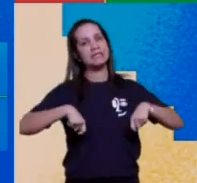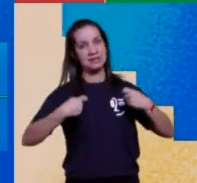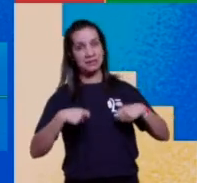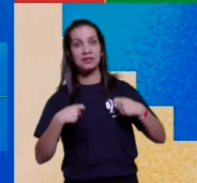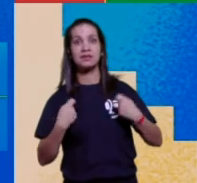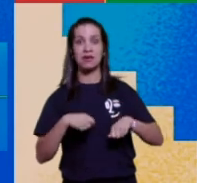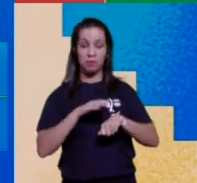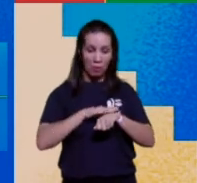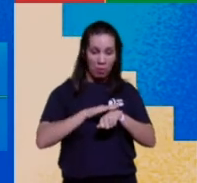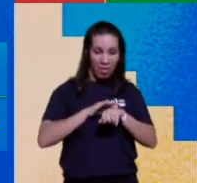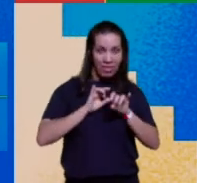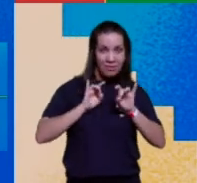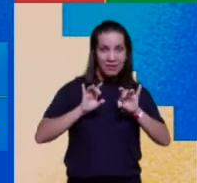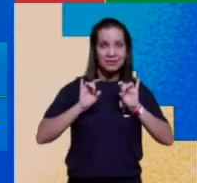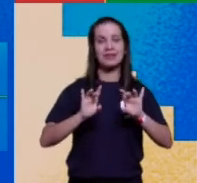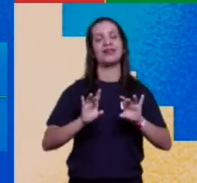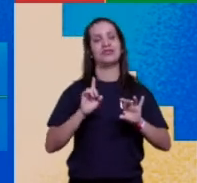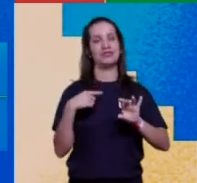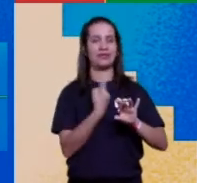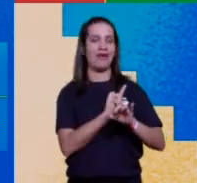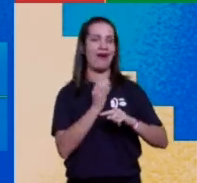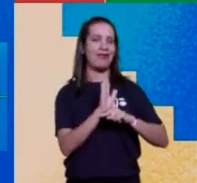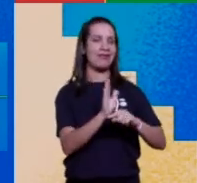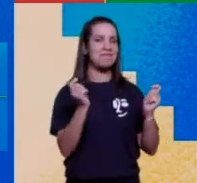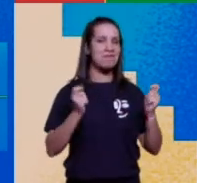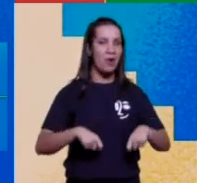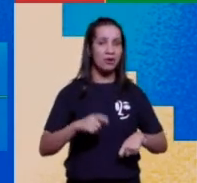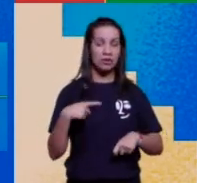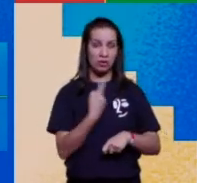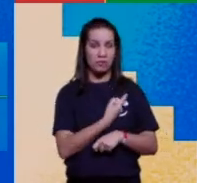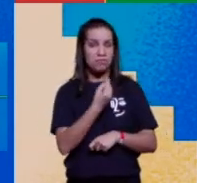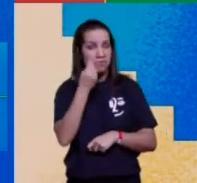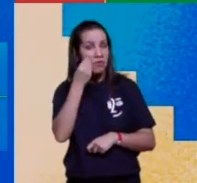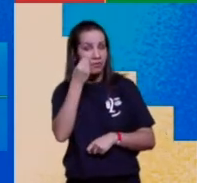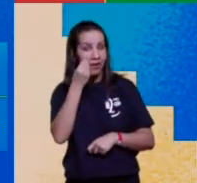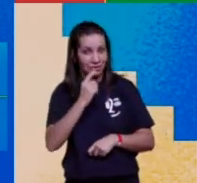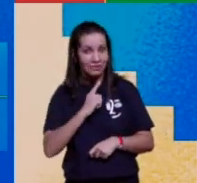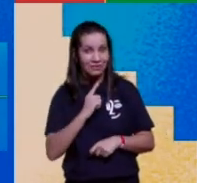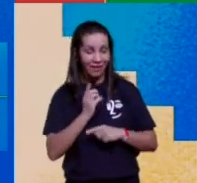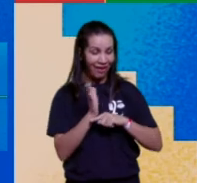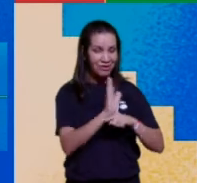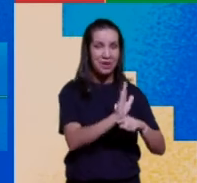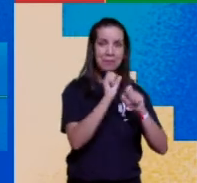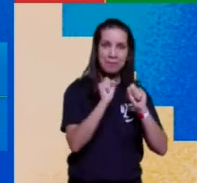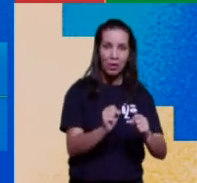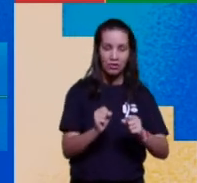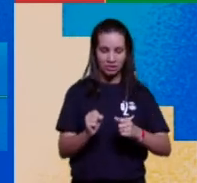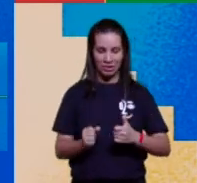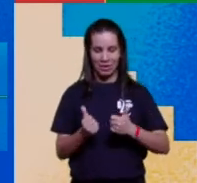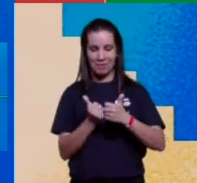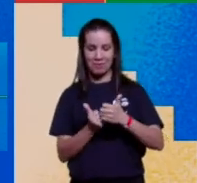momento especial e nós podemos ajudar. Somos privilegiados, a gente pode ajudar. O pouco nosso é